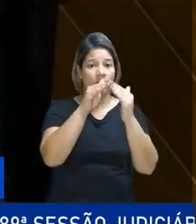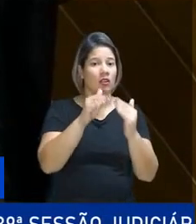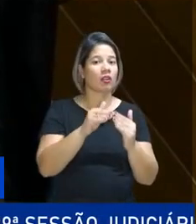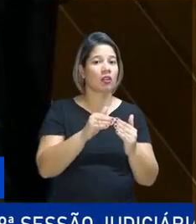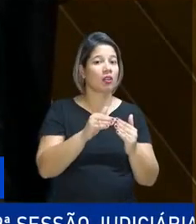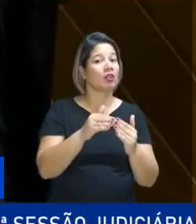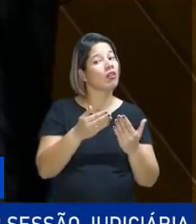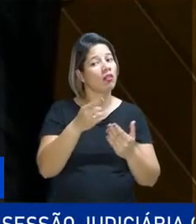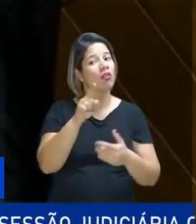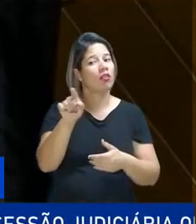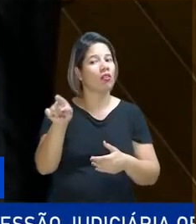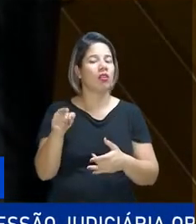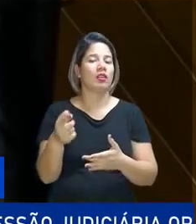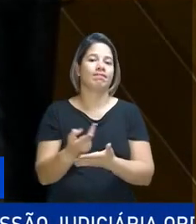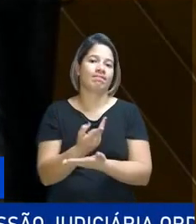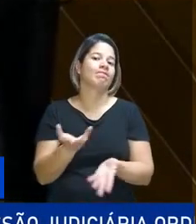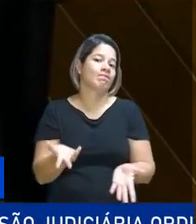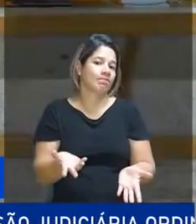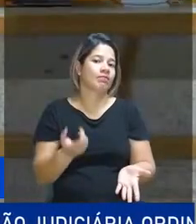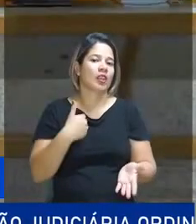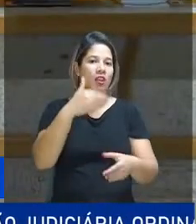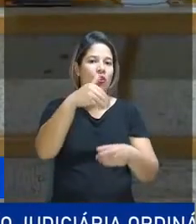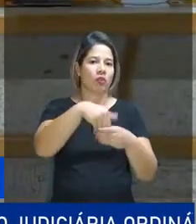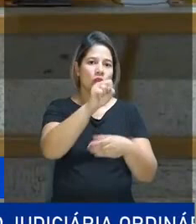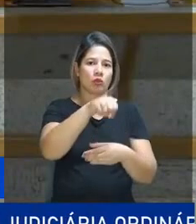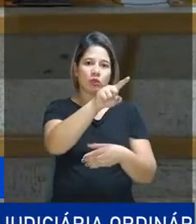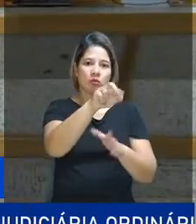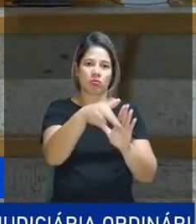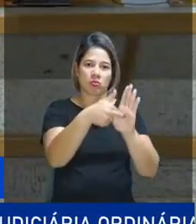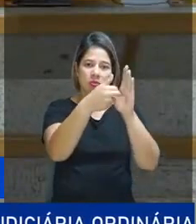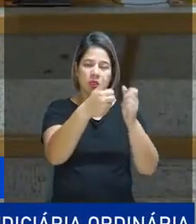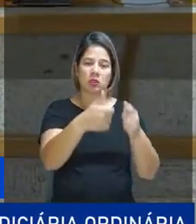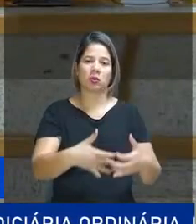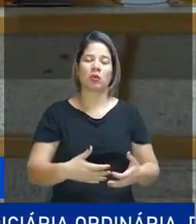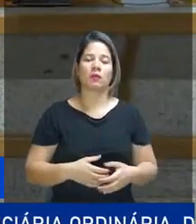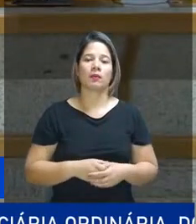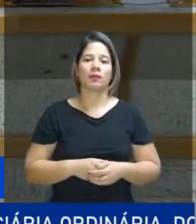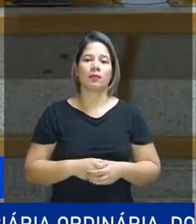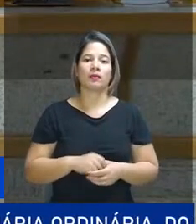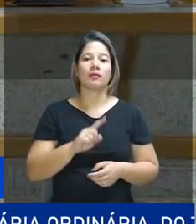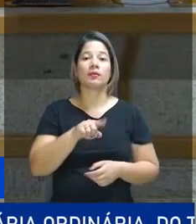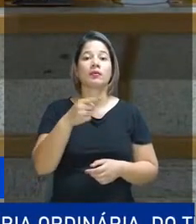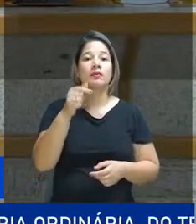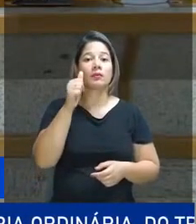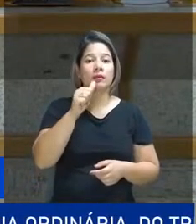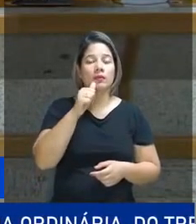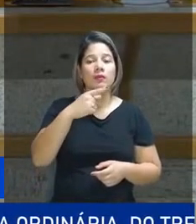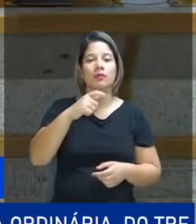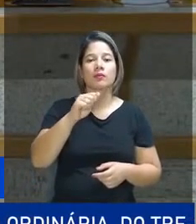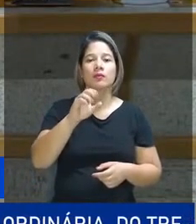levam à desaprovação. É como um voto. Perfeito. Como vota a juíza Paola Santos?